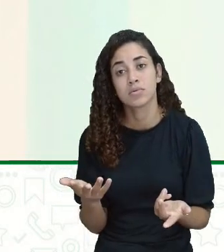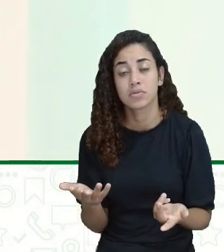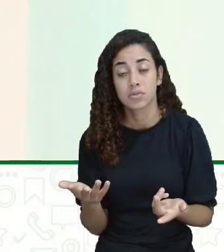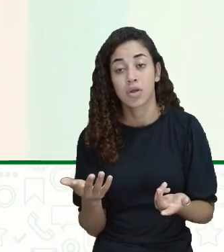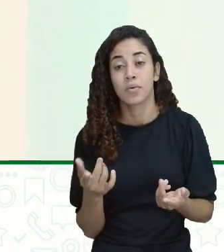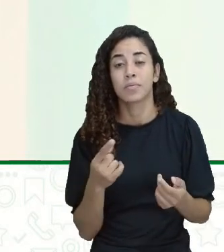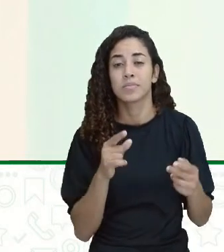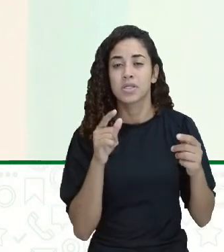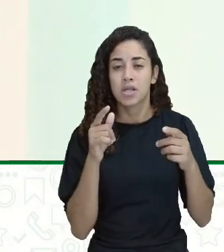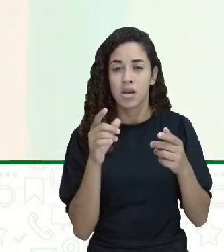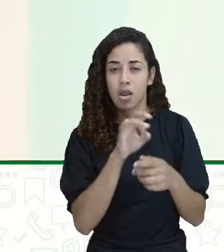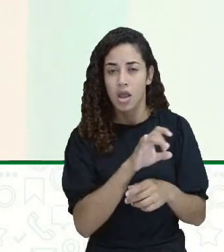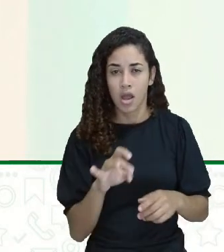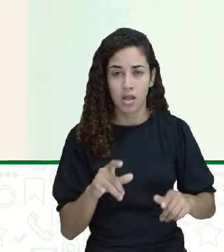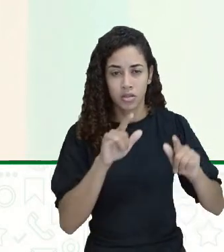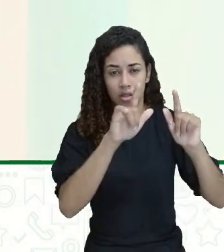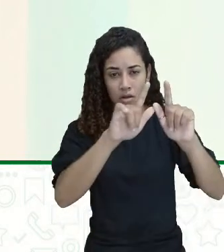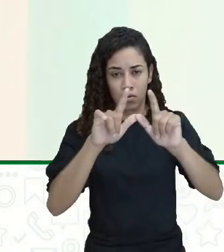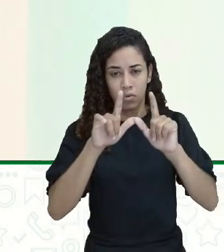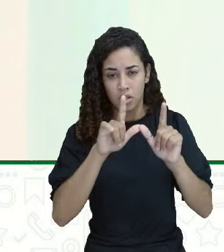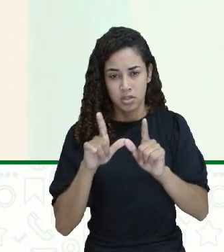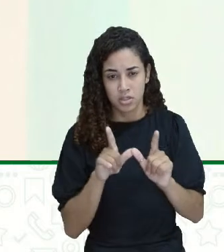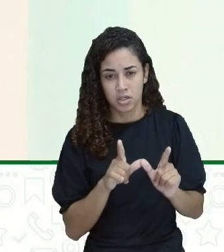cada quadradinho é